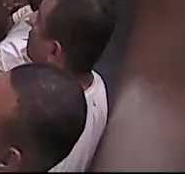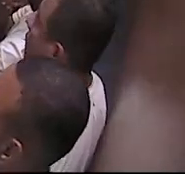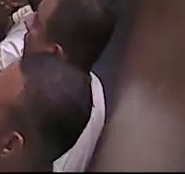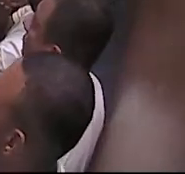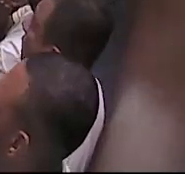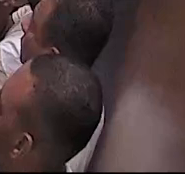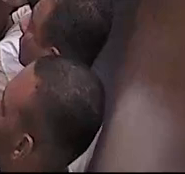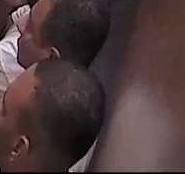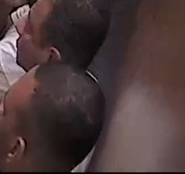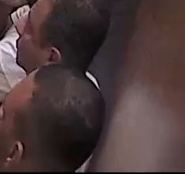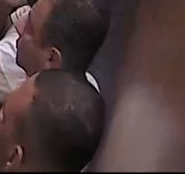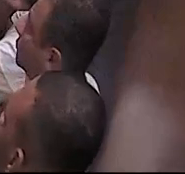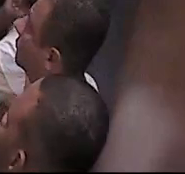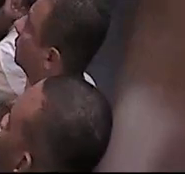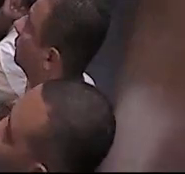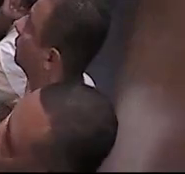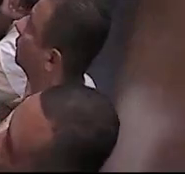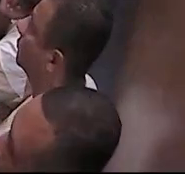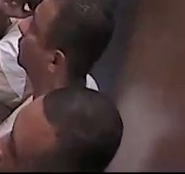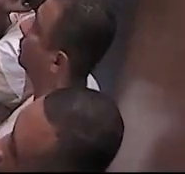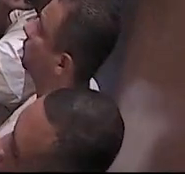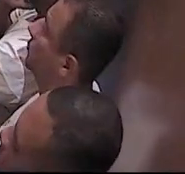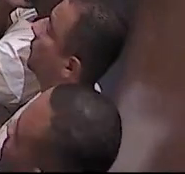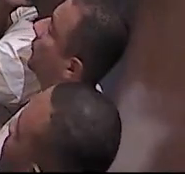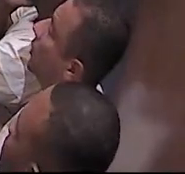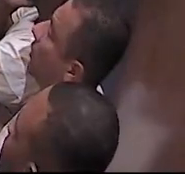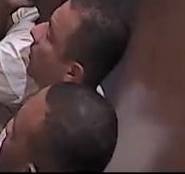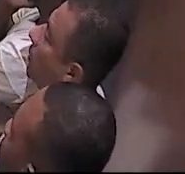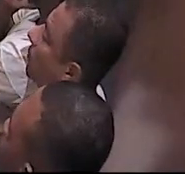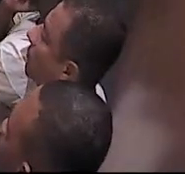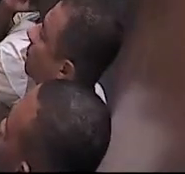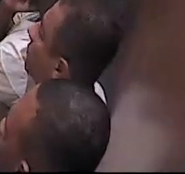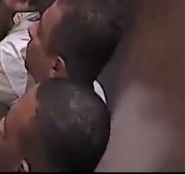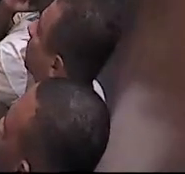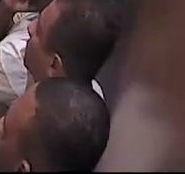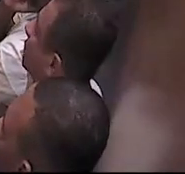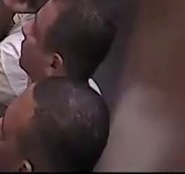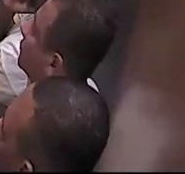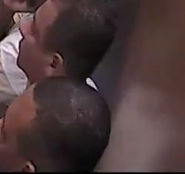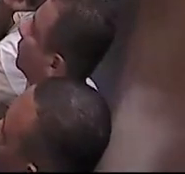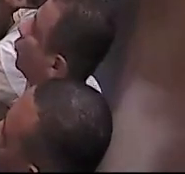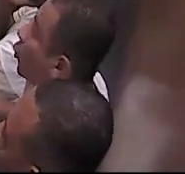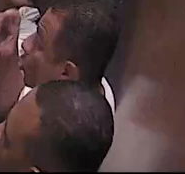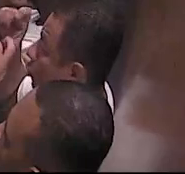Sejam bem-vindos ao Fórum de Diálogos Regionais Y20.